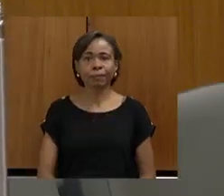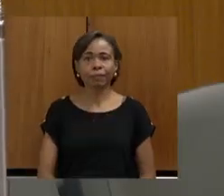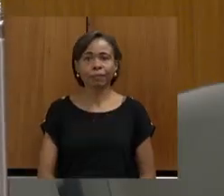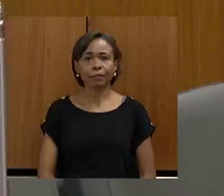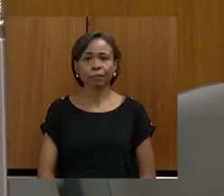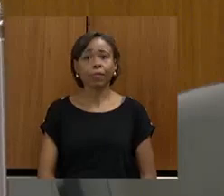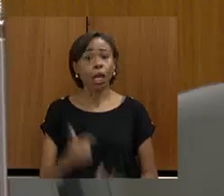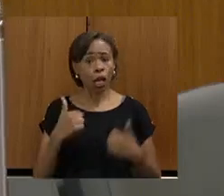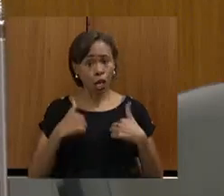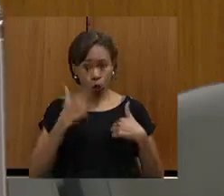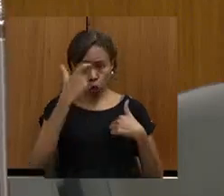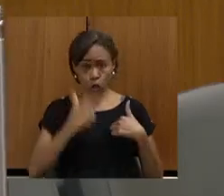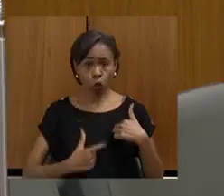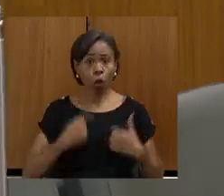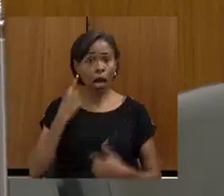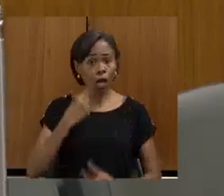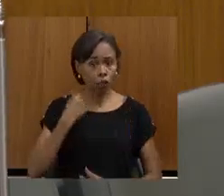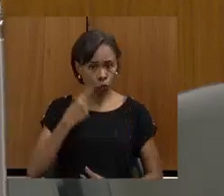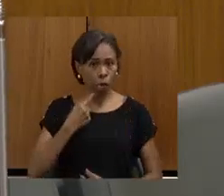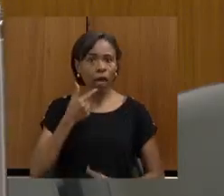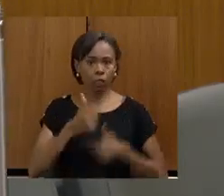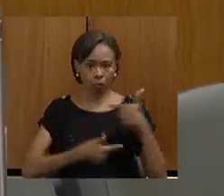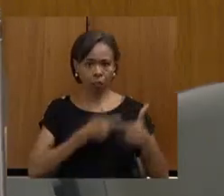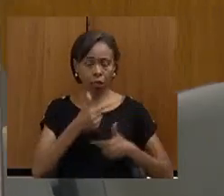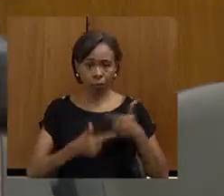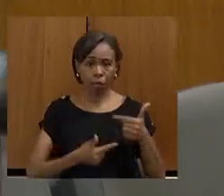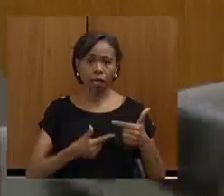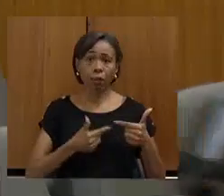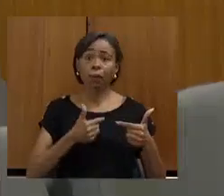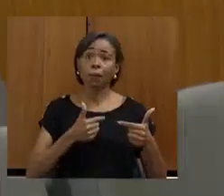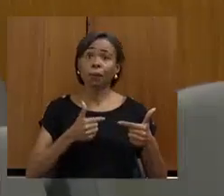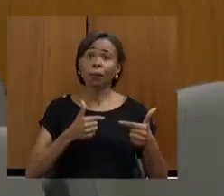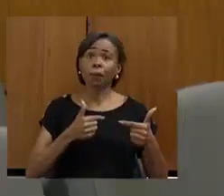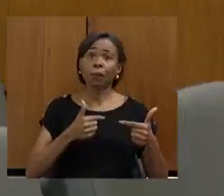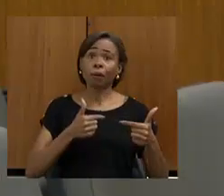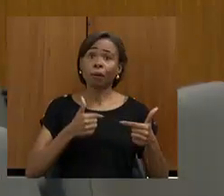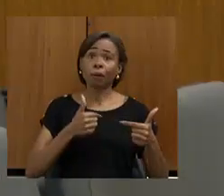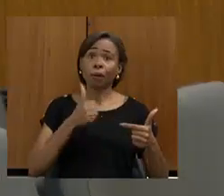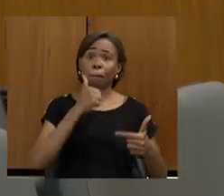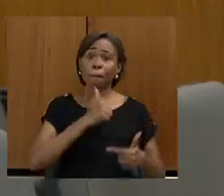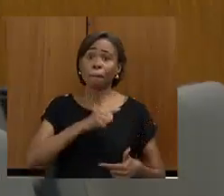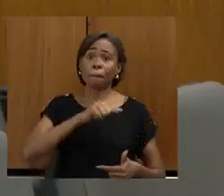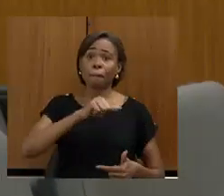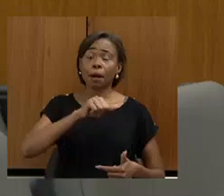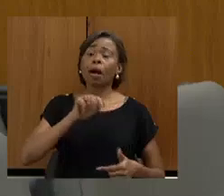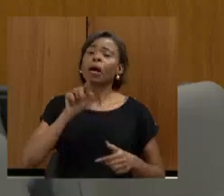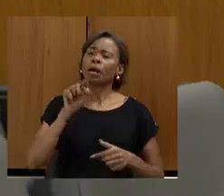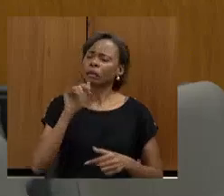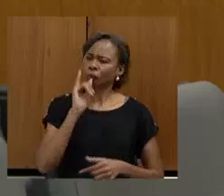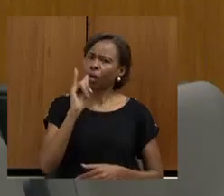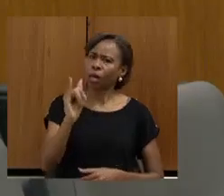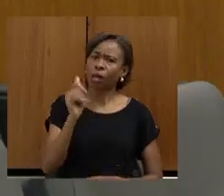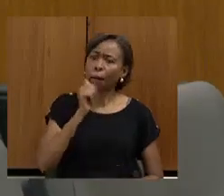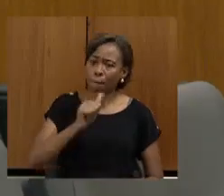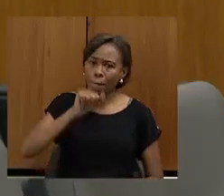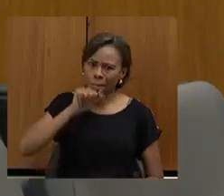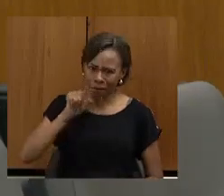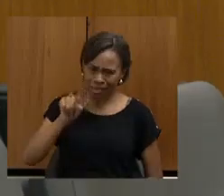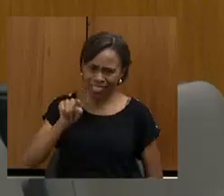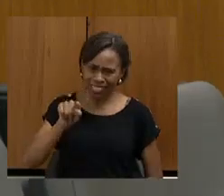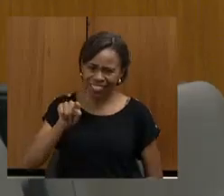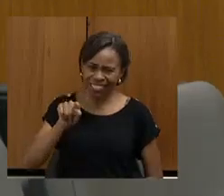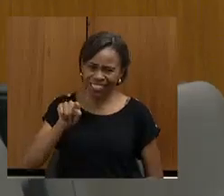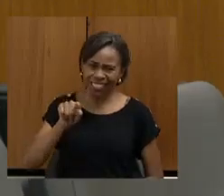Eu sou advogada da Diva, mãe do aluno agredido. Eu peço a palavra para expor expressamente